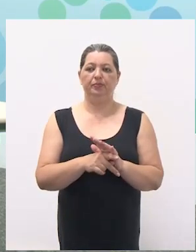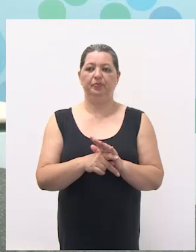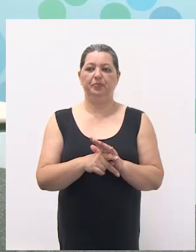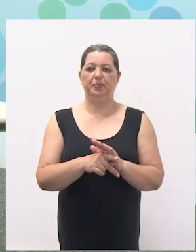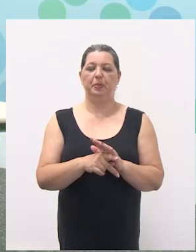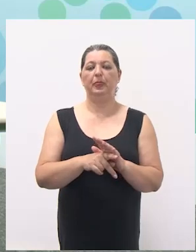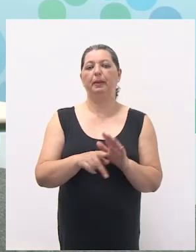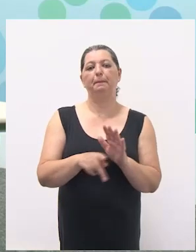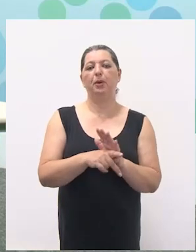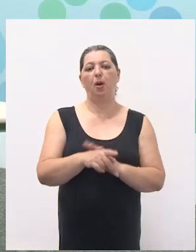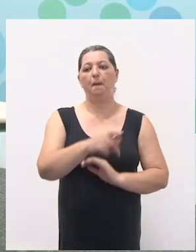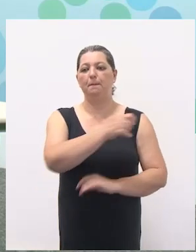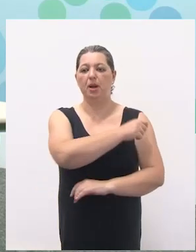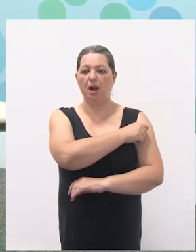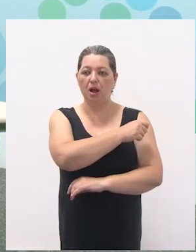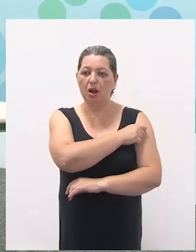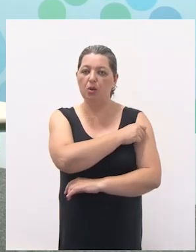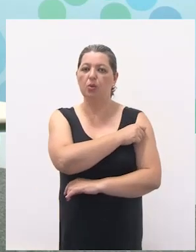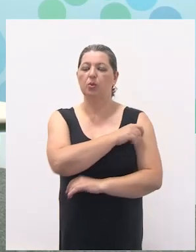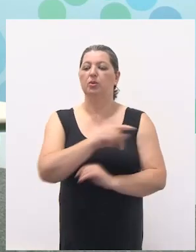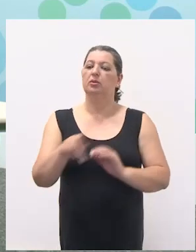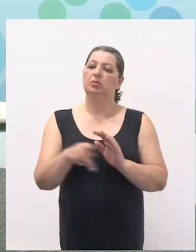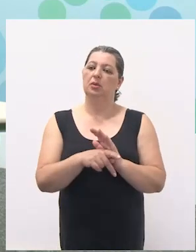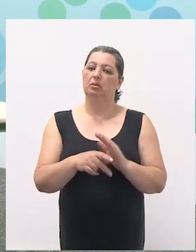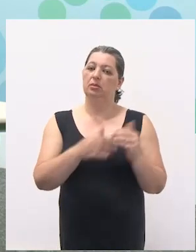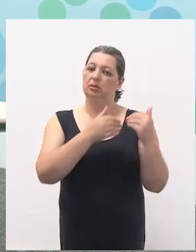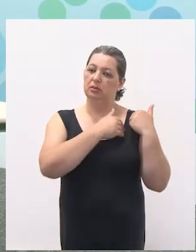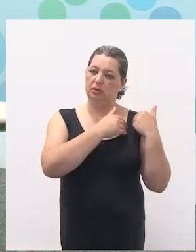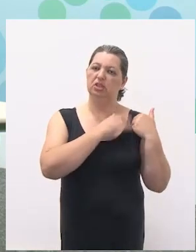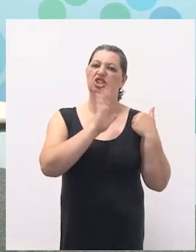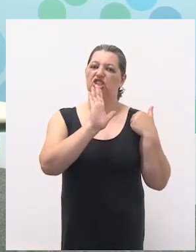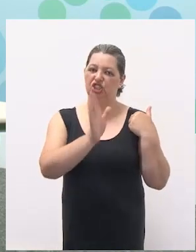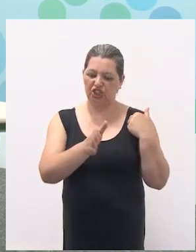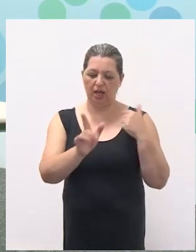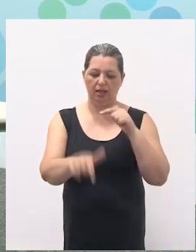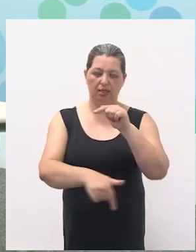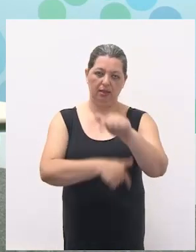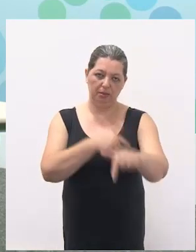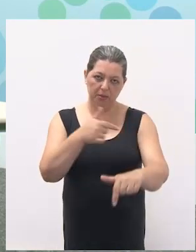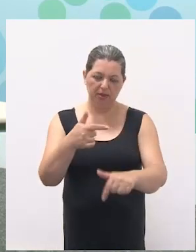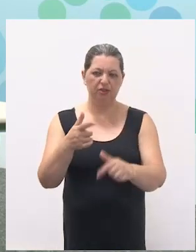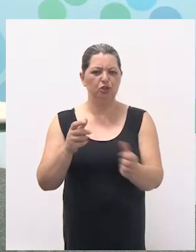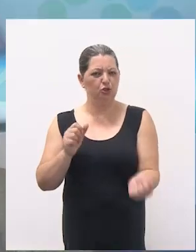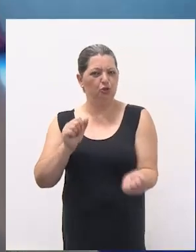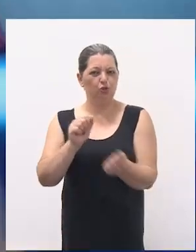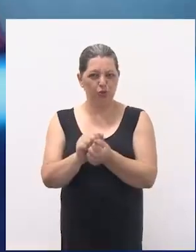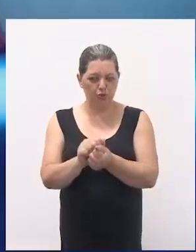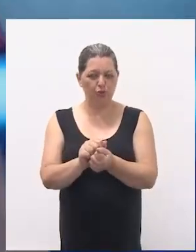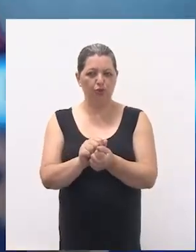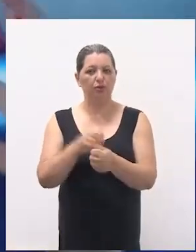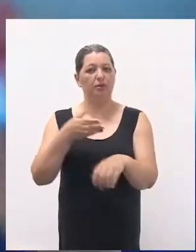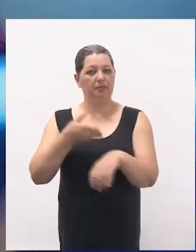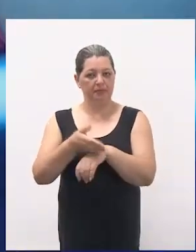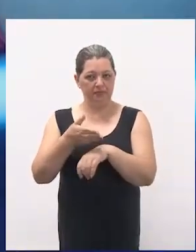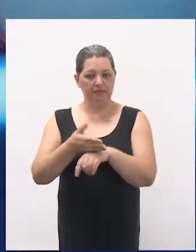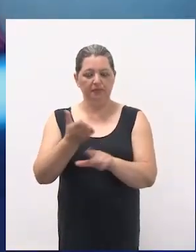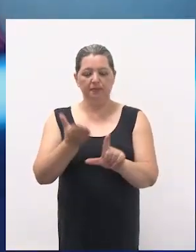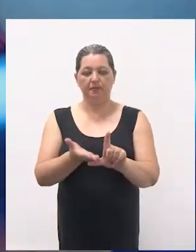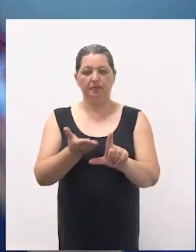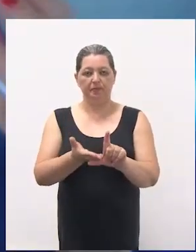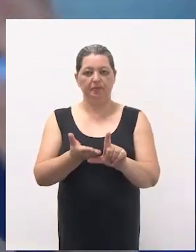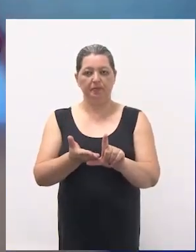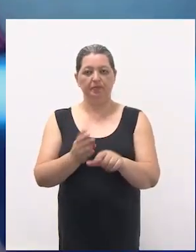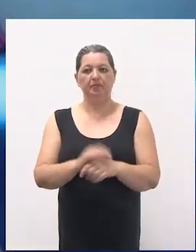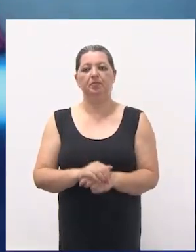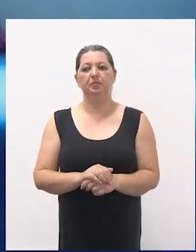tutores, assim. Peguem alunos que já estão lá com você no Google Classroom, que já estão, tragam eles junto e